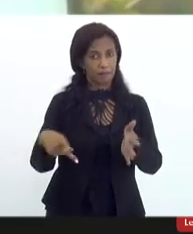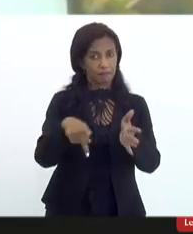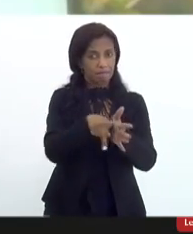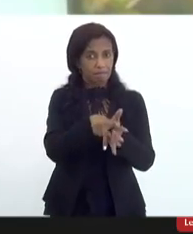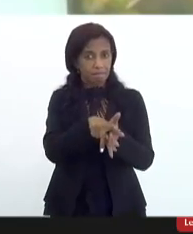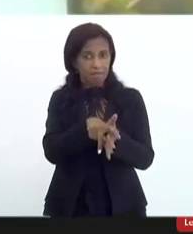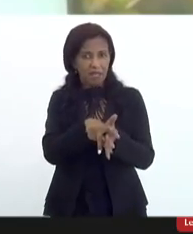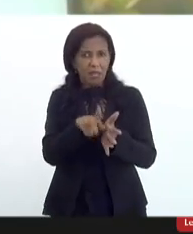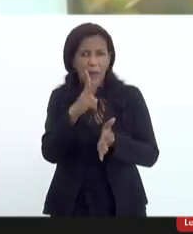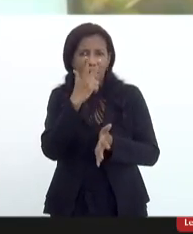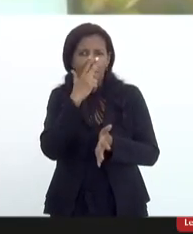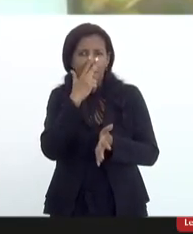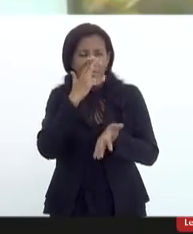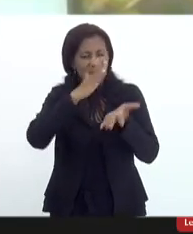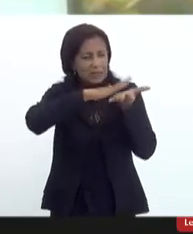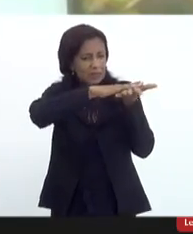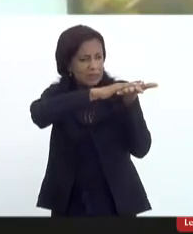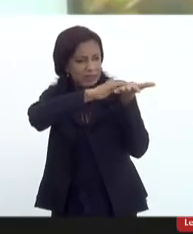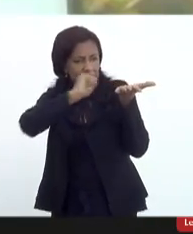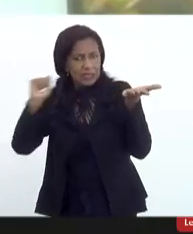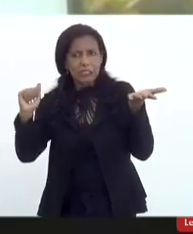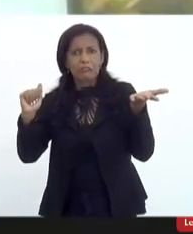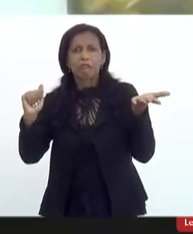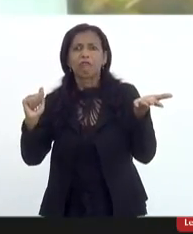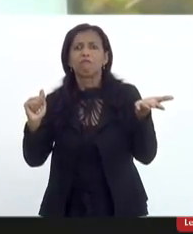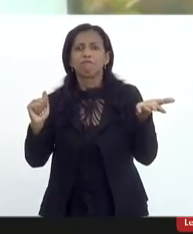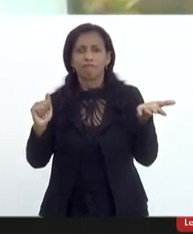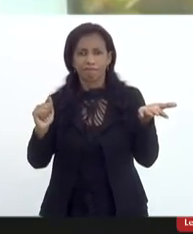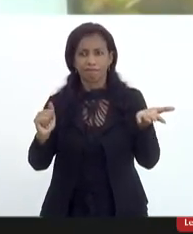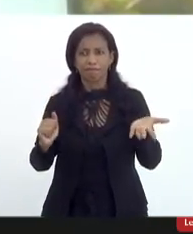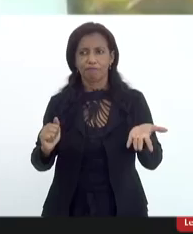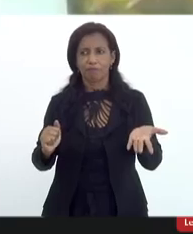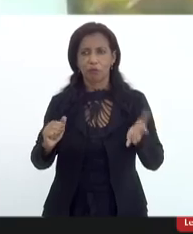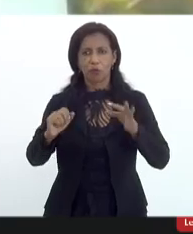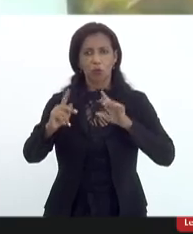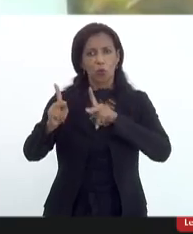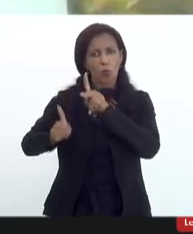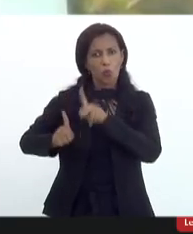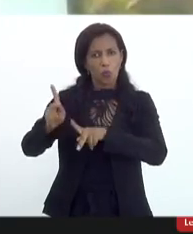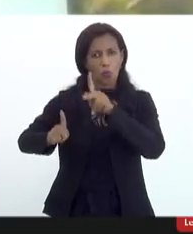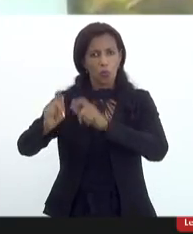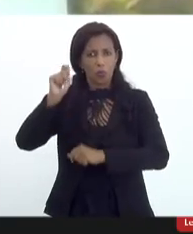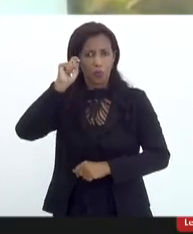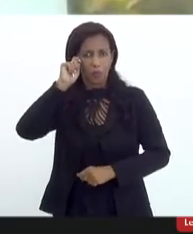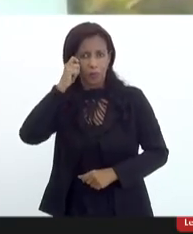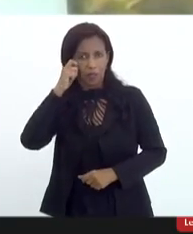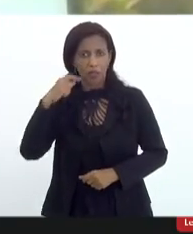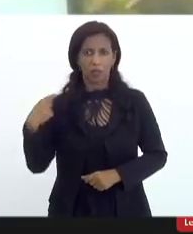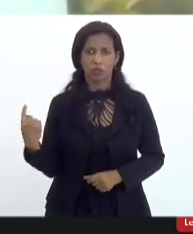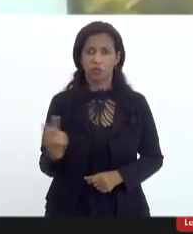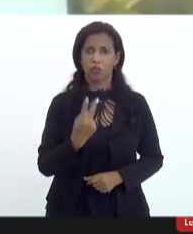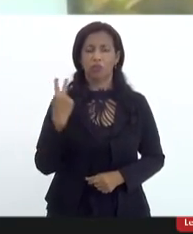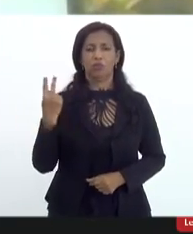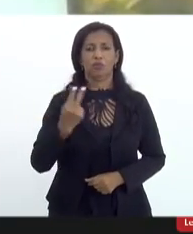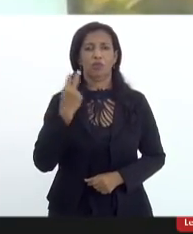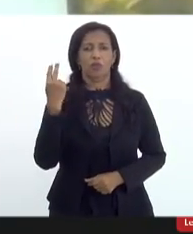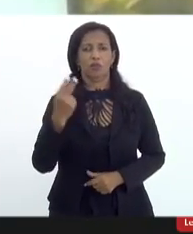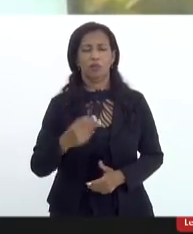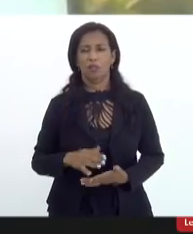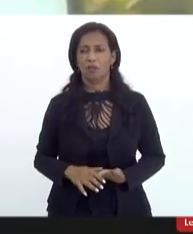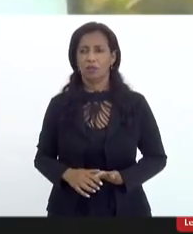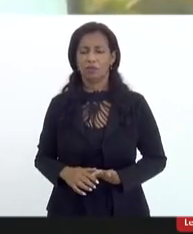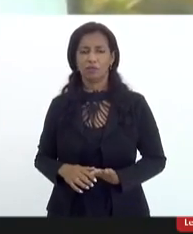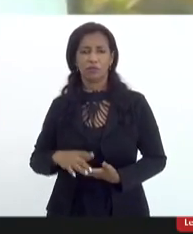do apagamento, o esforço do apagamento do povo preto, dos nossos valores, daquilo que